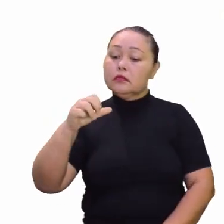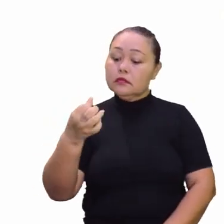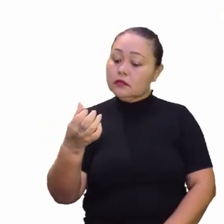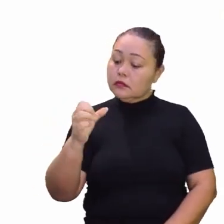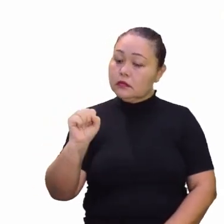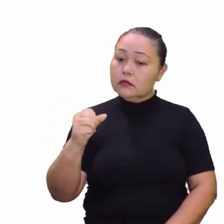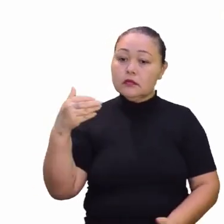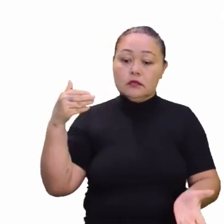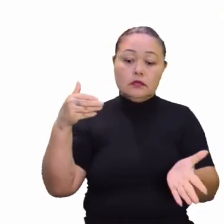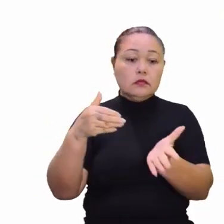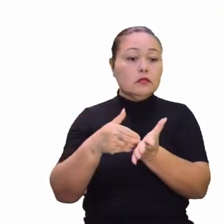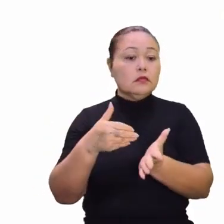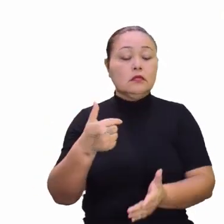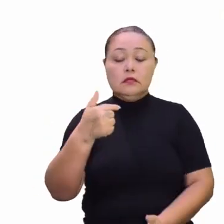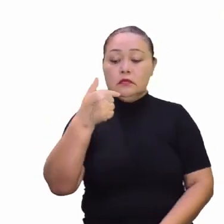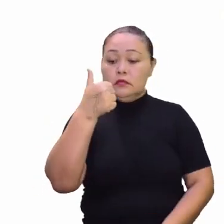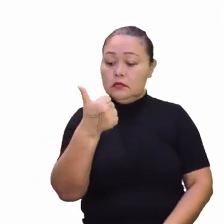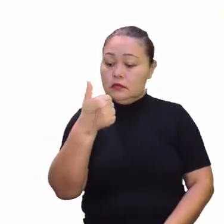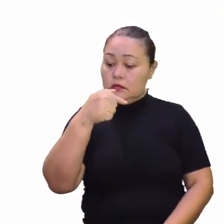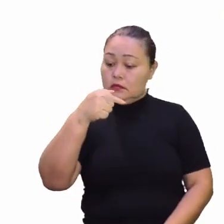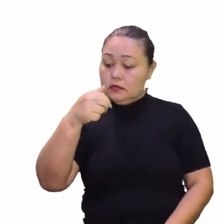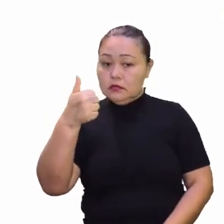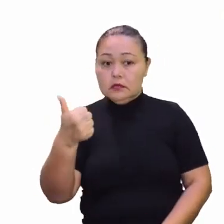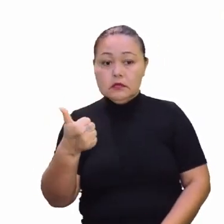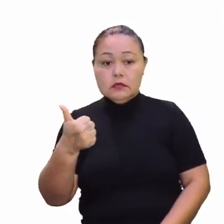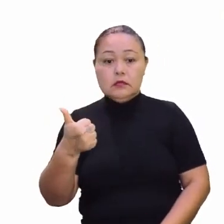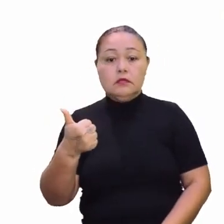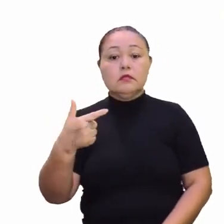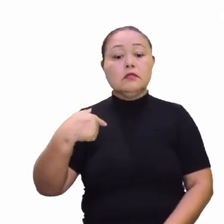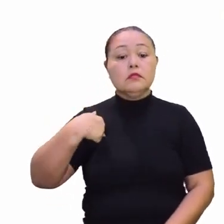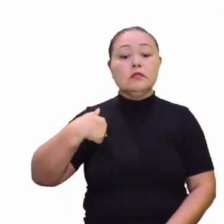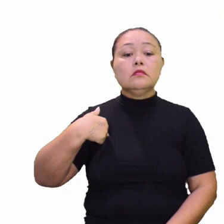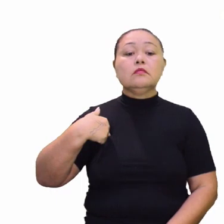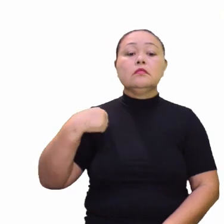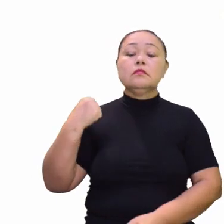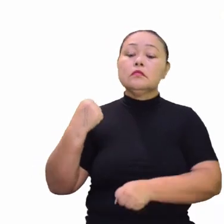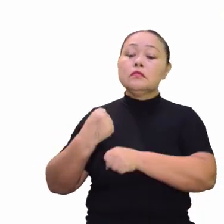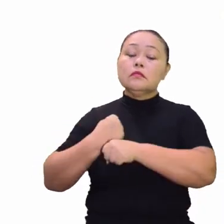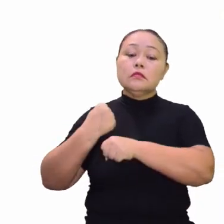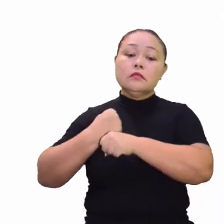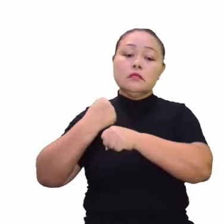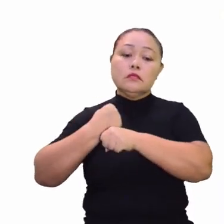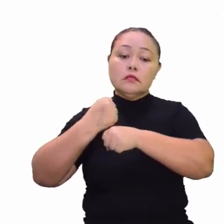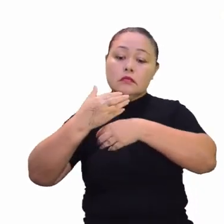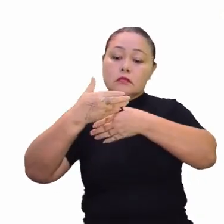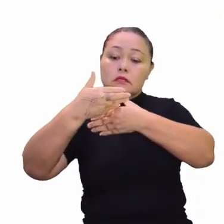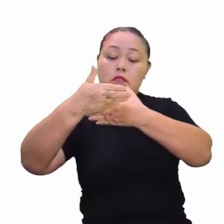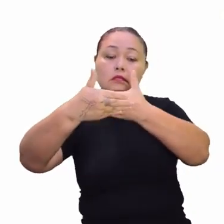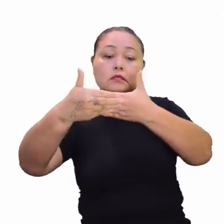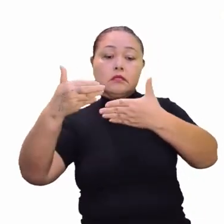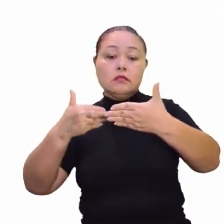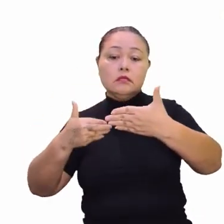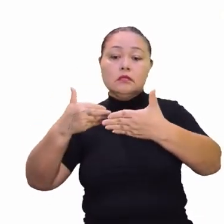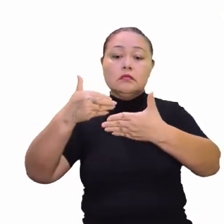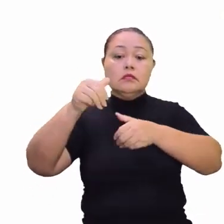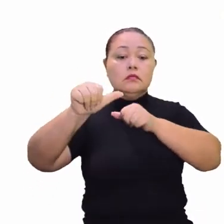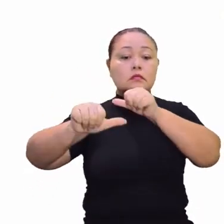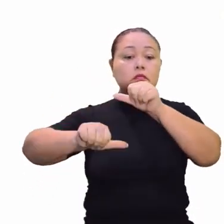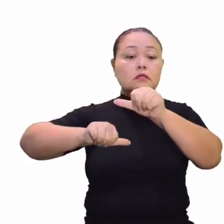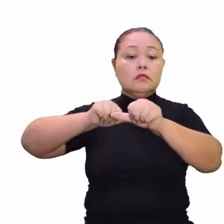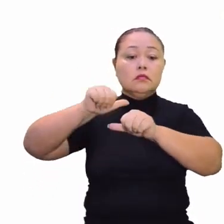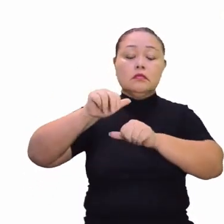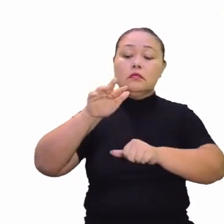1768 a 1771, o Forte Nossa Senhora passou a se chamar